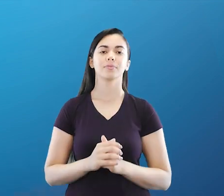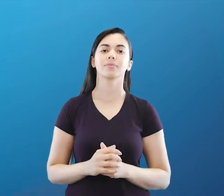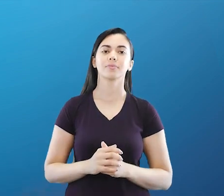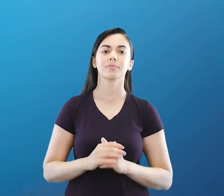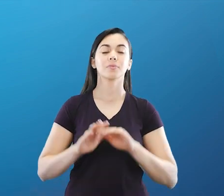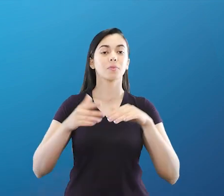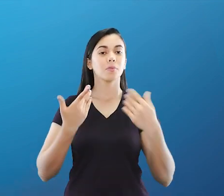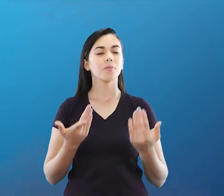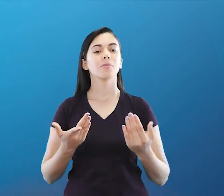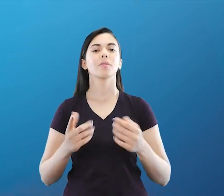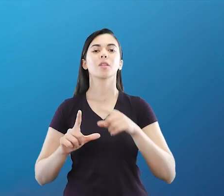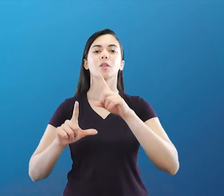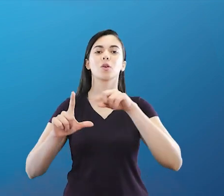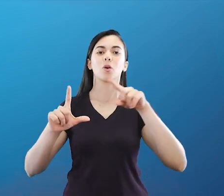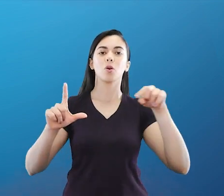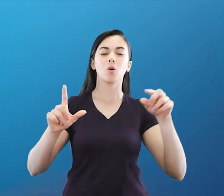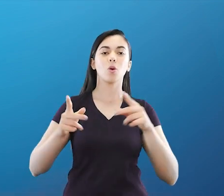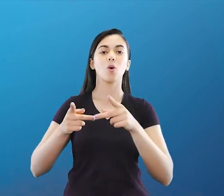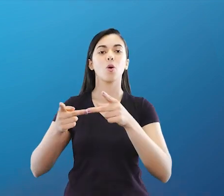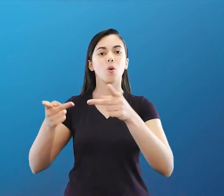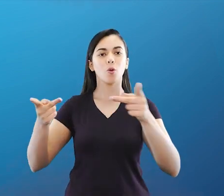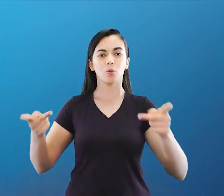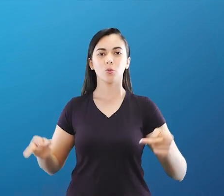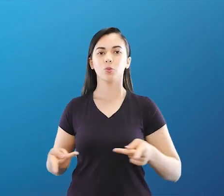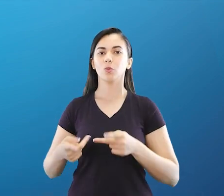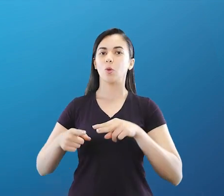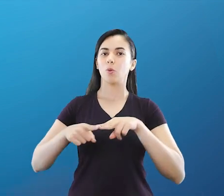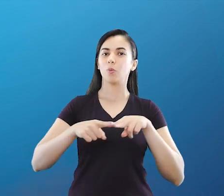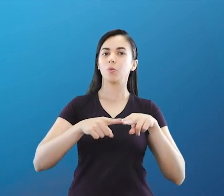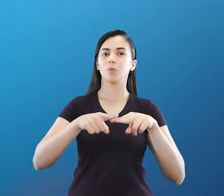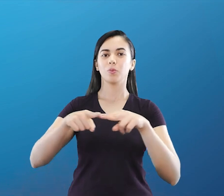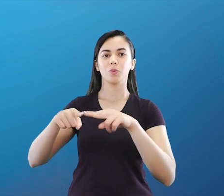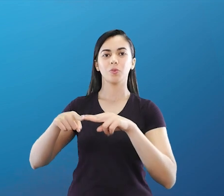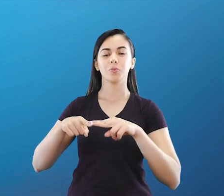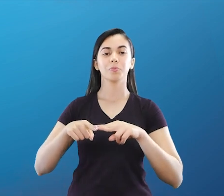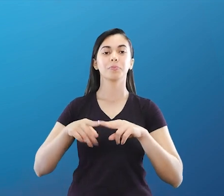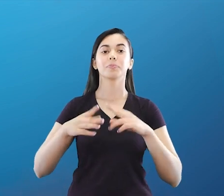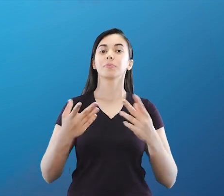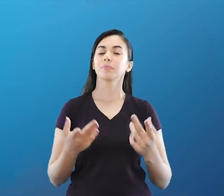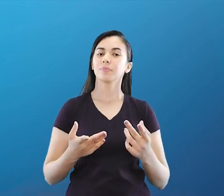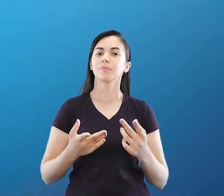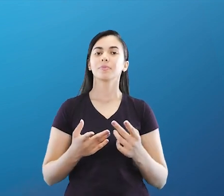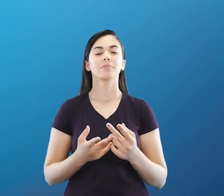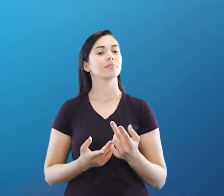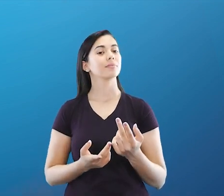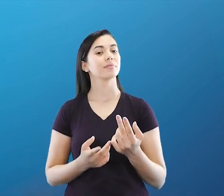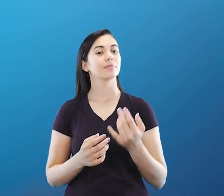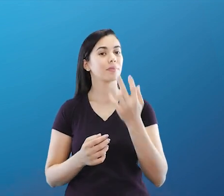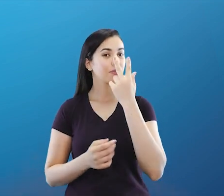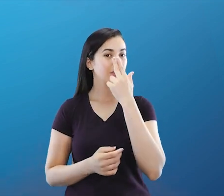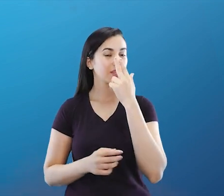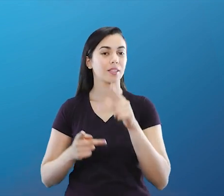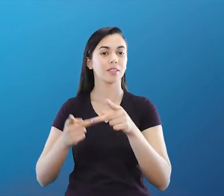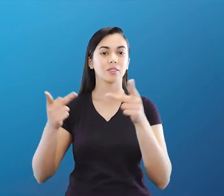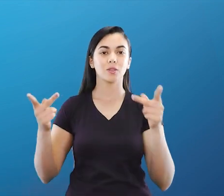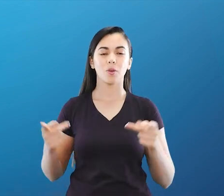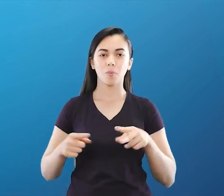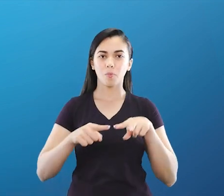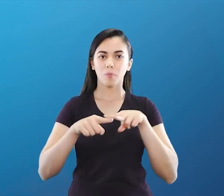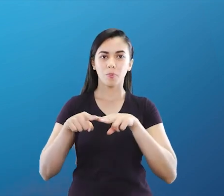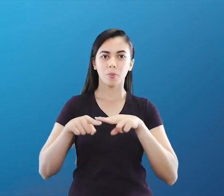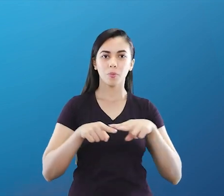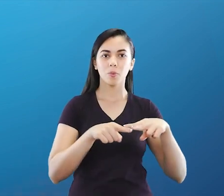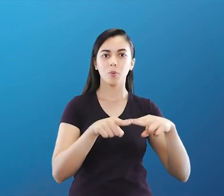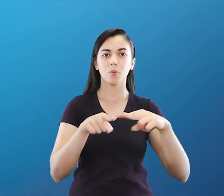o gráfico de pizza, ele é um gráfico muito simples, que ele é feito na forma de um círculo dividido em